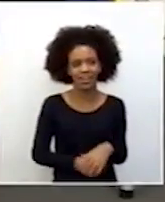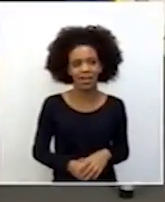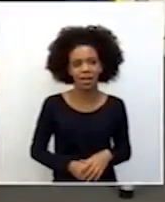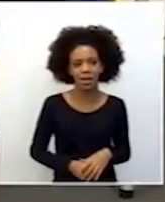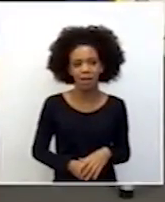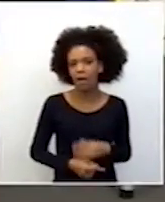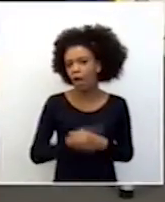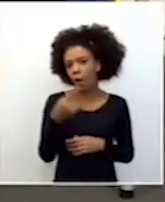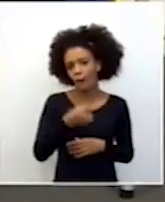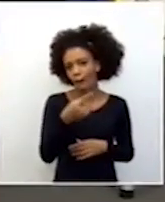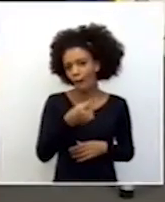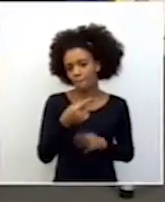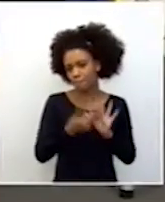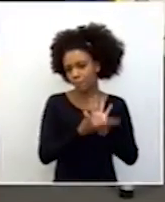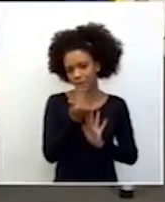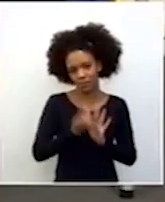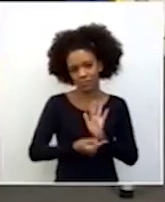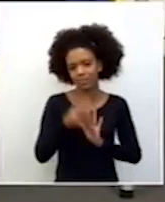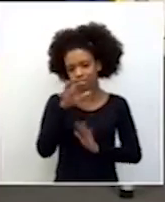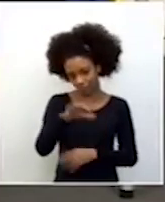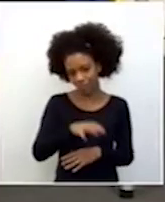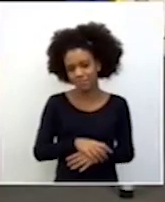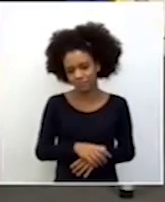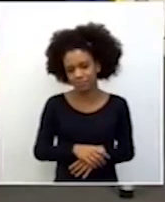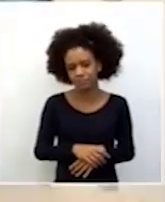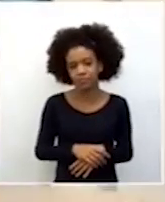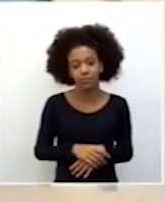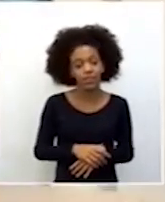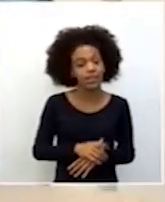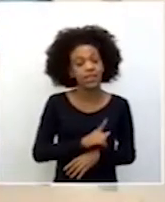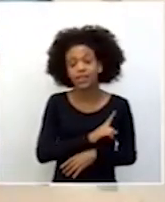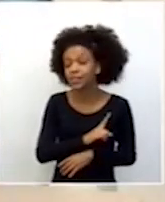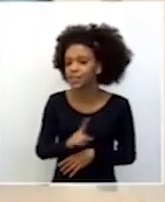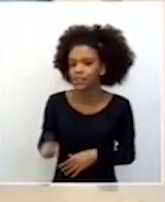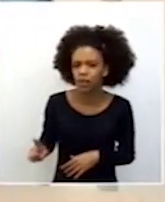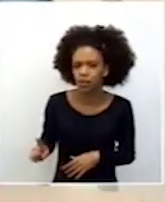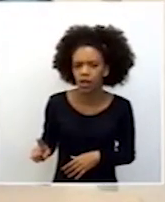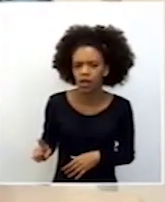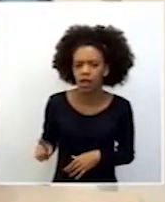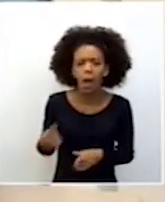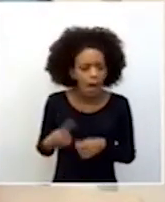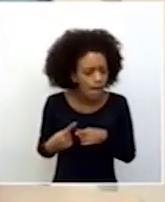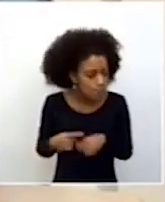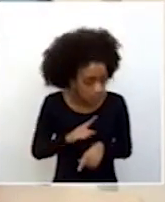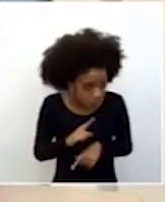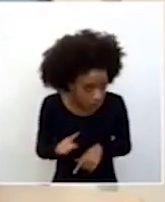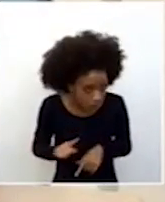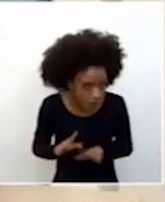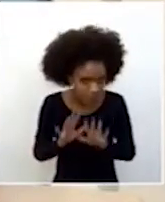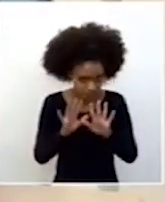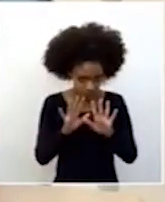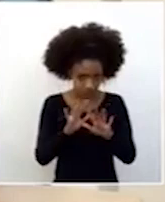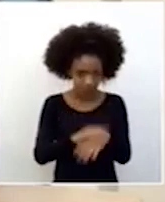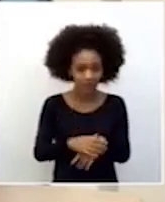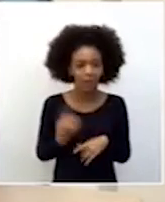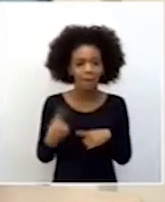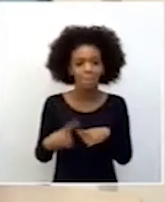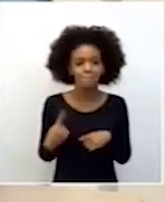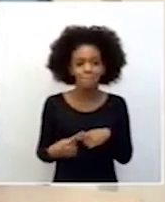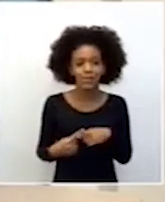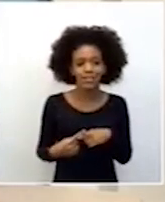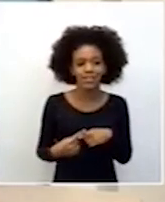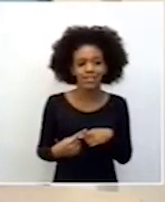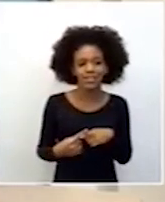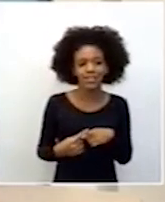desenho, a primeira achada é esse. É esse. E aí eu falo, gente, não é. Sabe por que não é um cachimbo? Por que não é um cachimbo, porque aquilo é